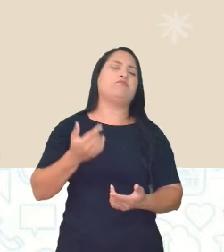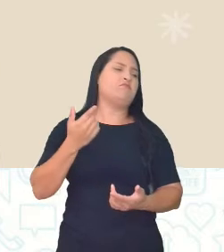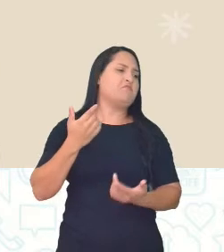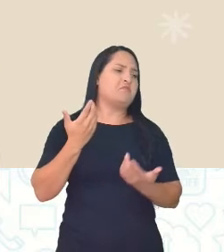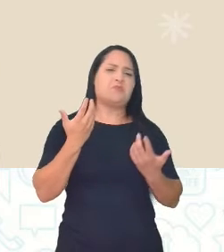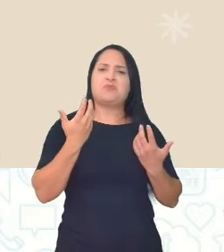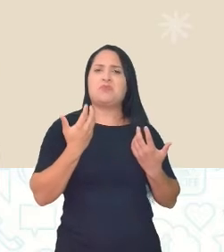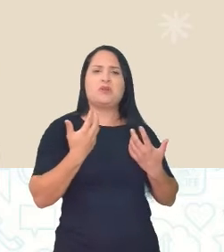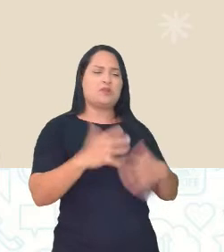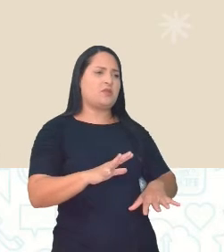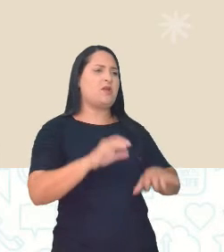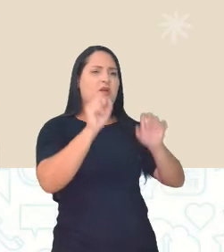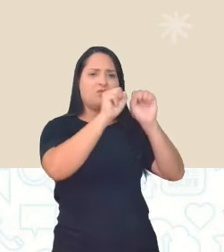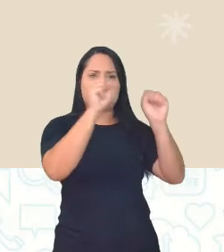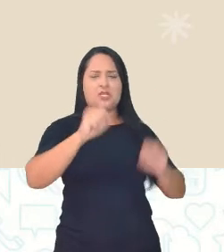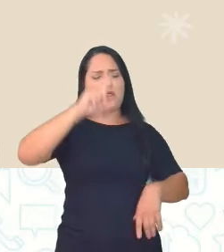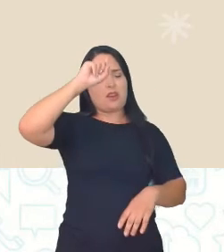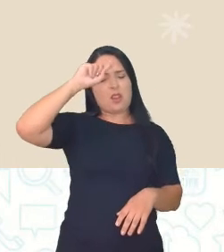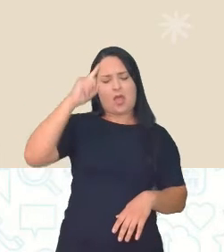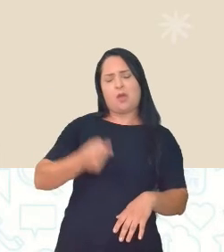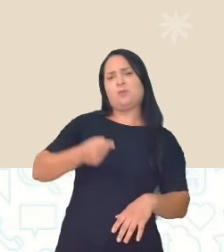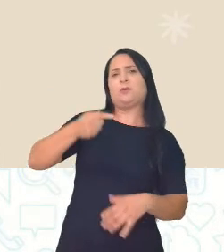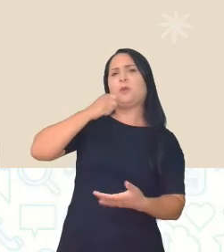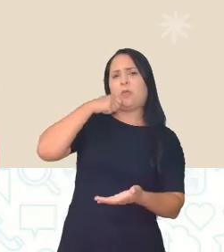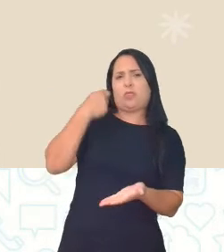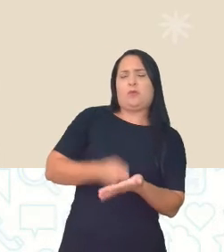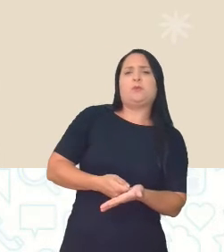contra esse sistema aí autoritário,